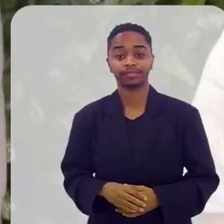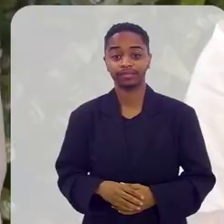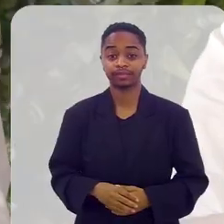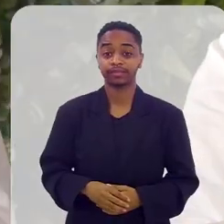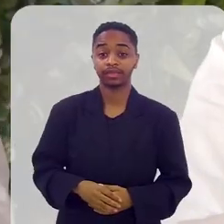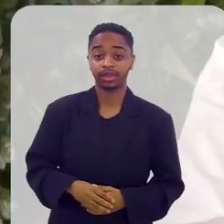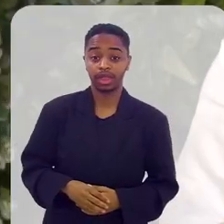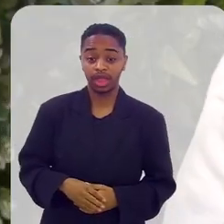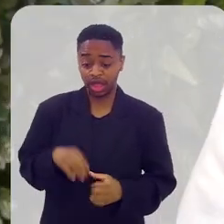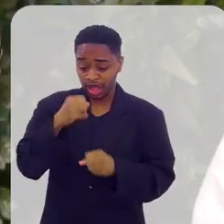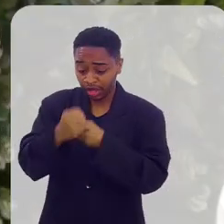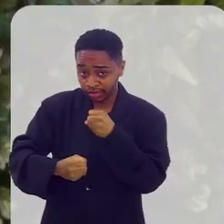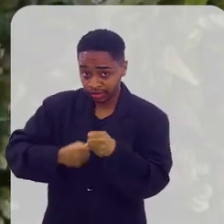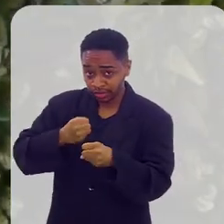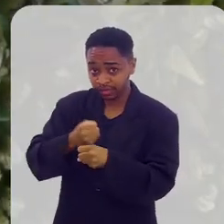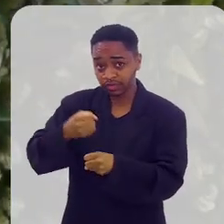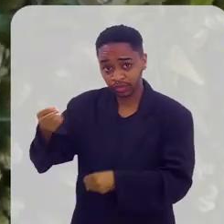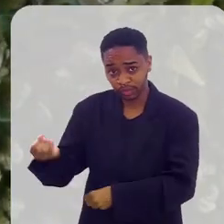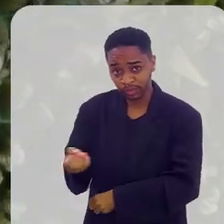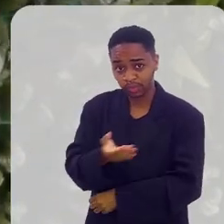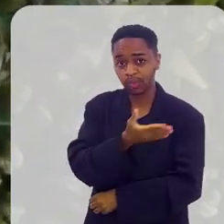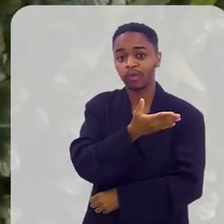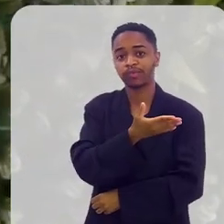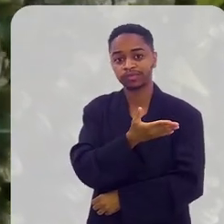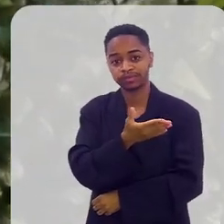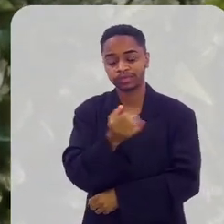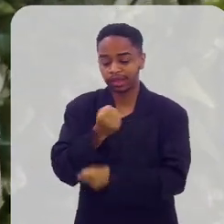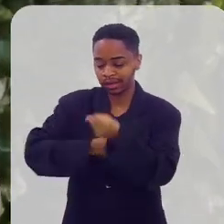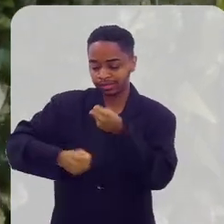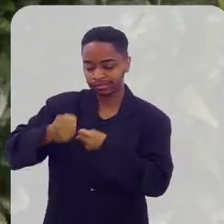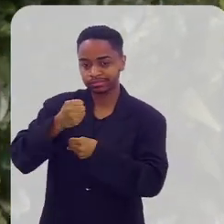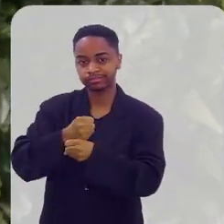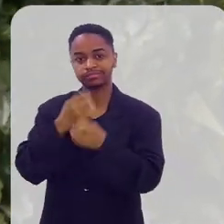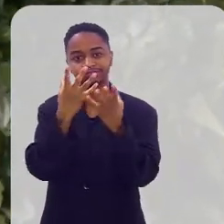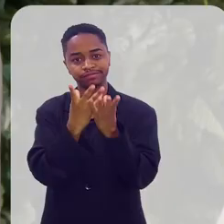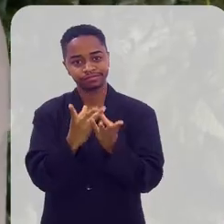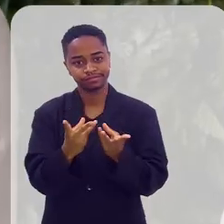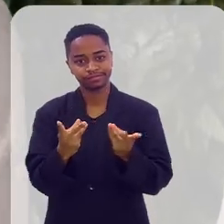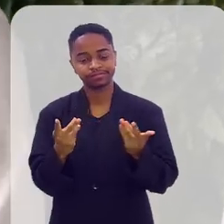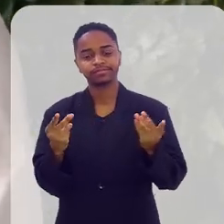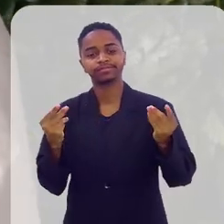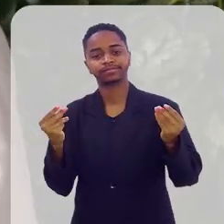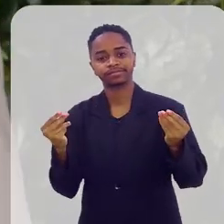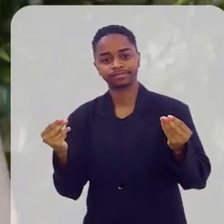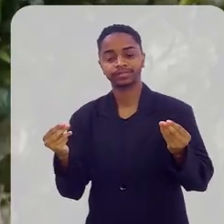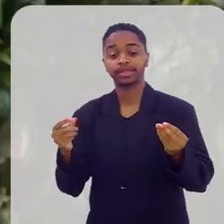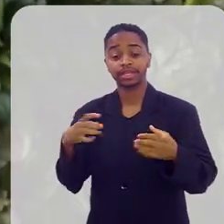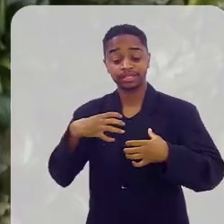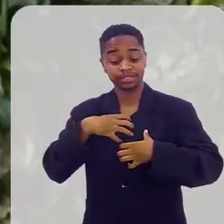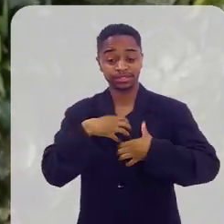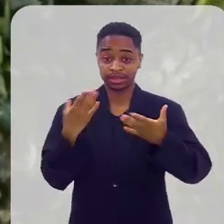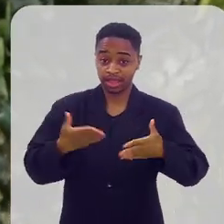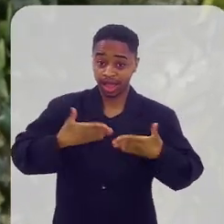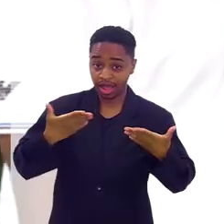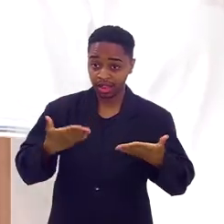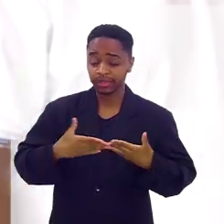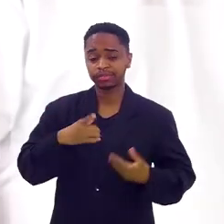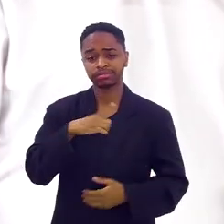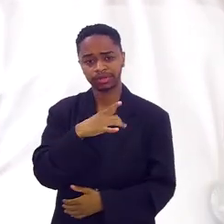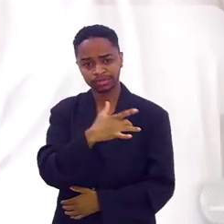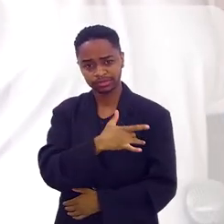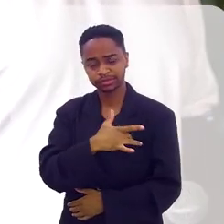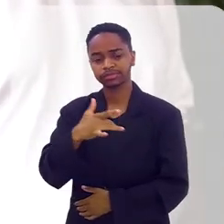Mais um ano já vem, mais um ano se vai, com alegria e